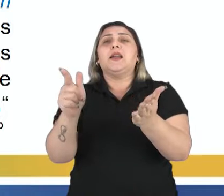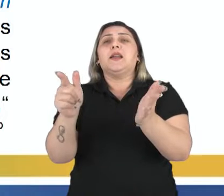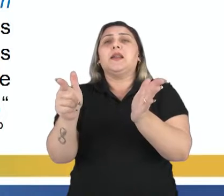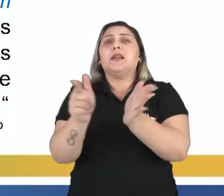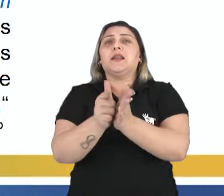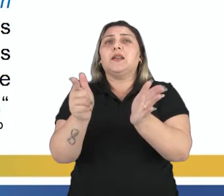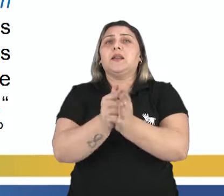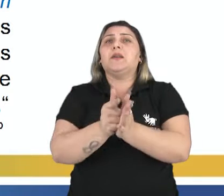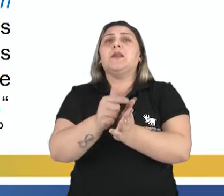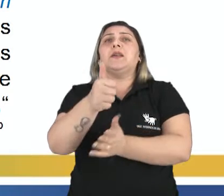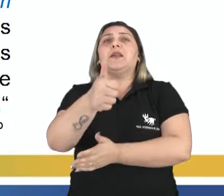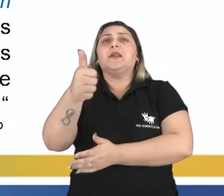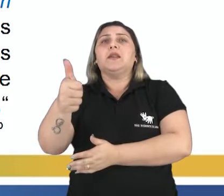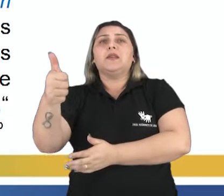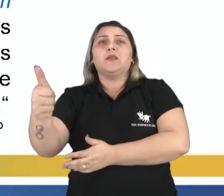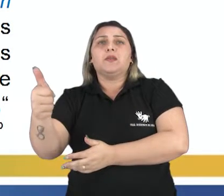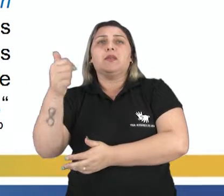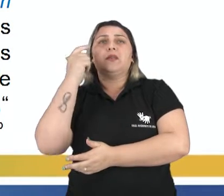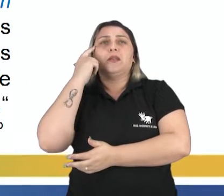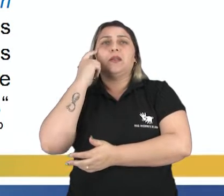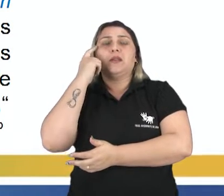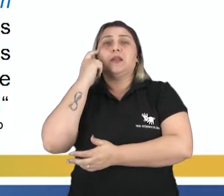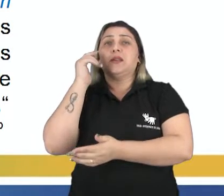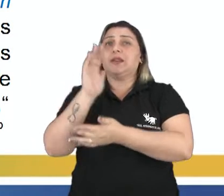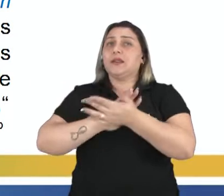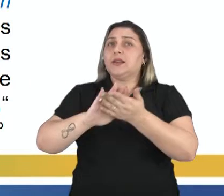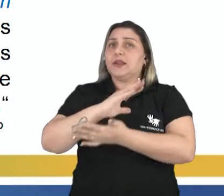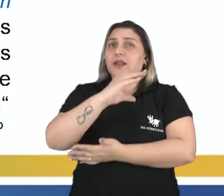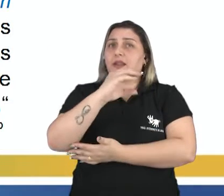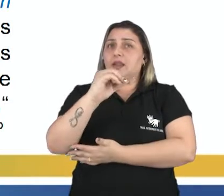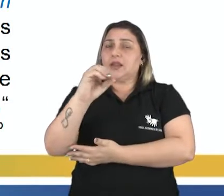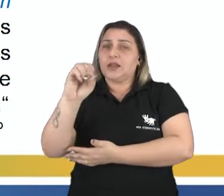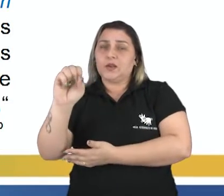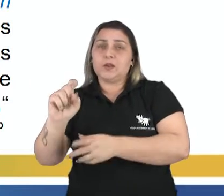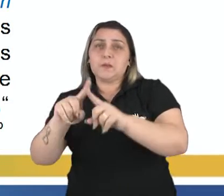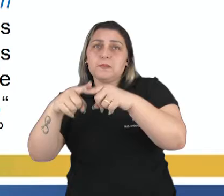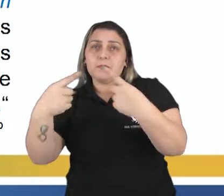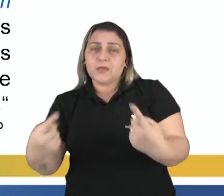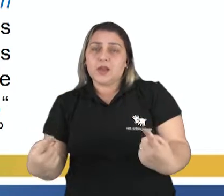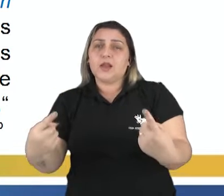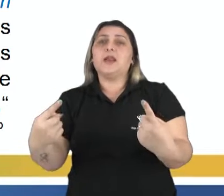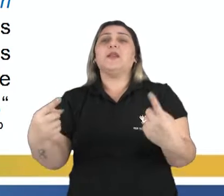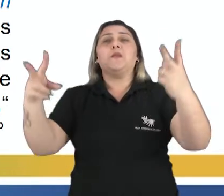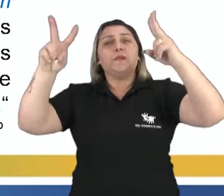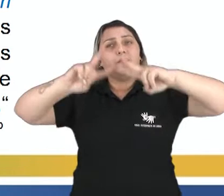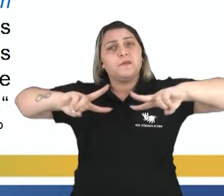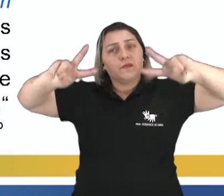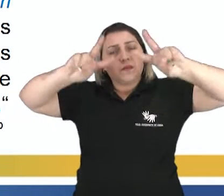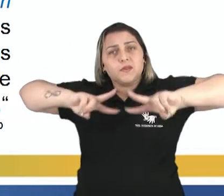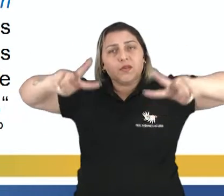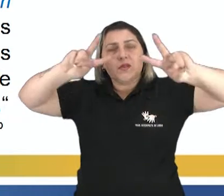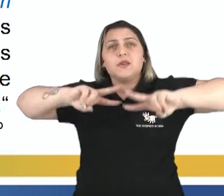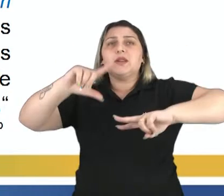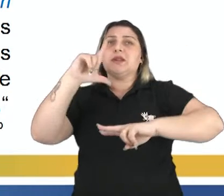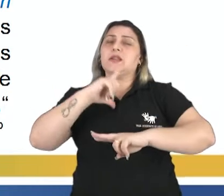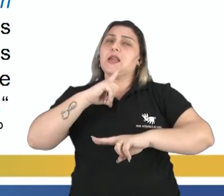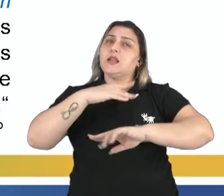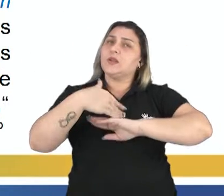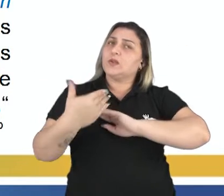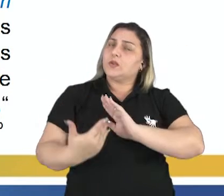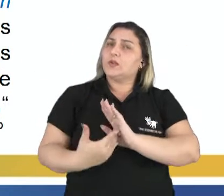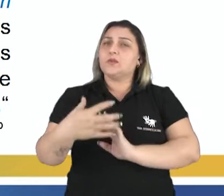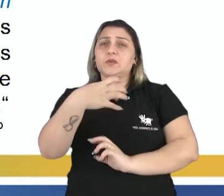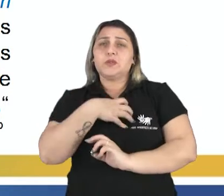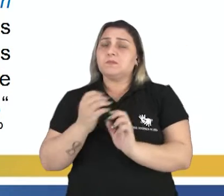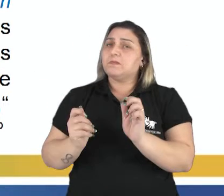nossa tradução. O caos não é nada, mas é um virtual na medida em que contém todas as